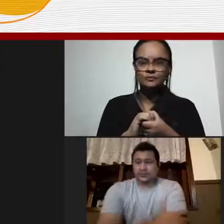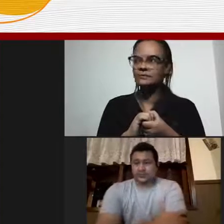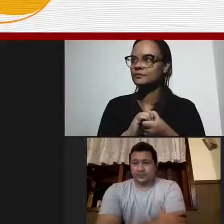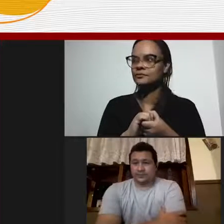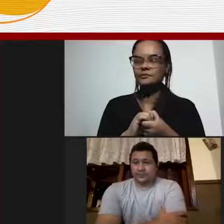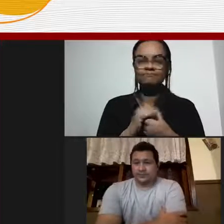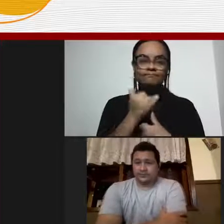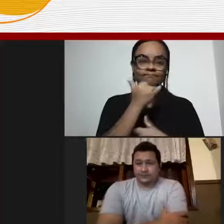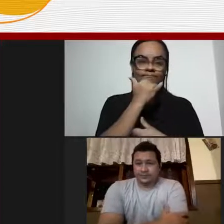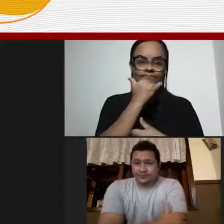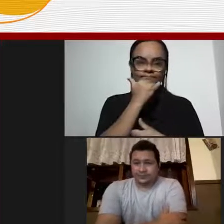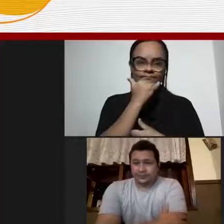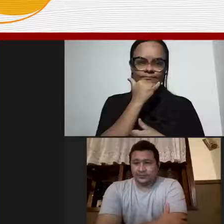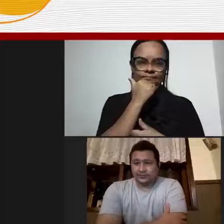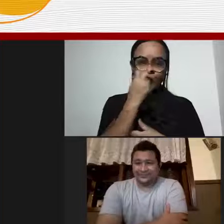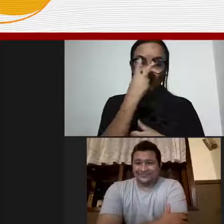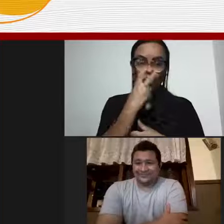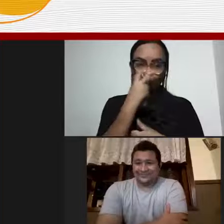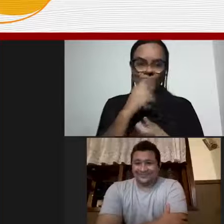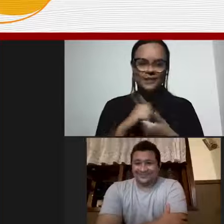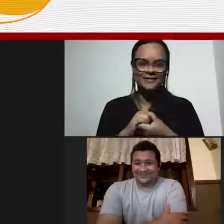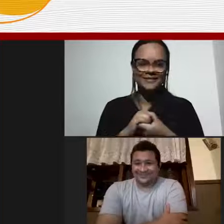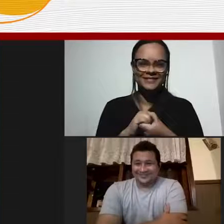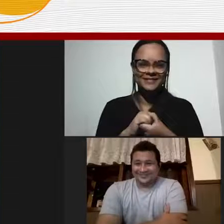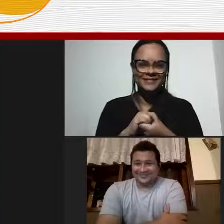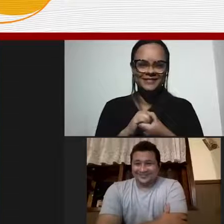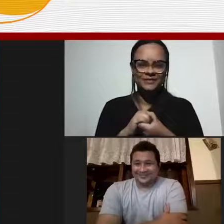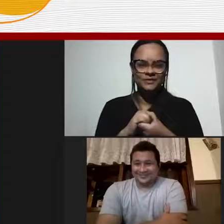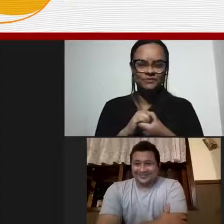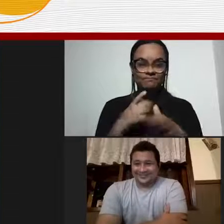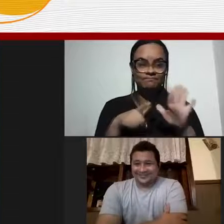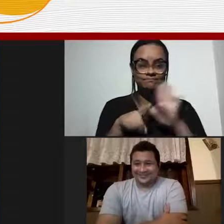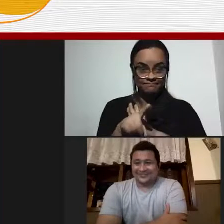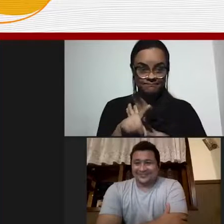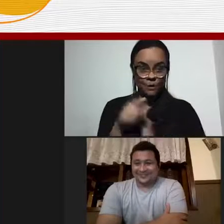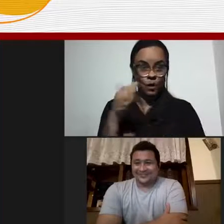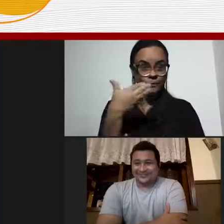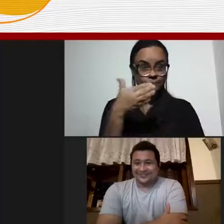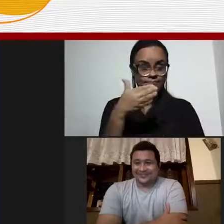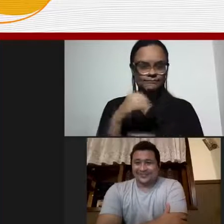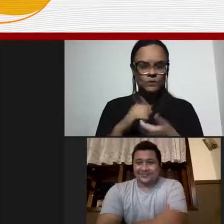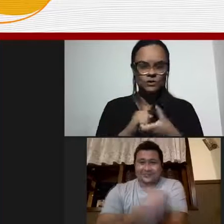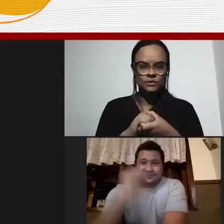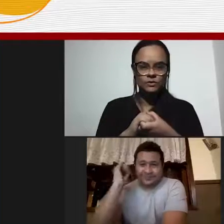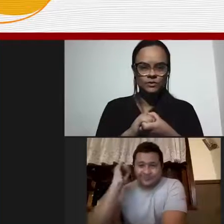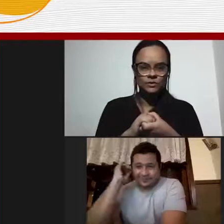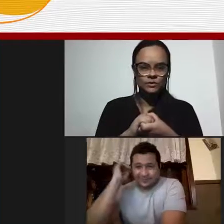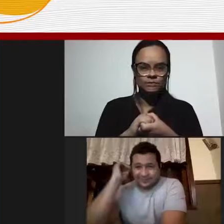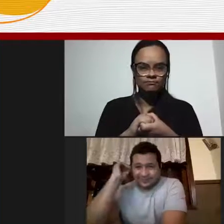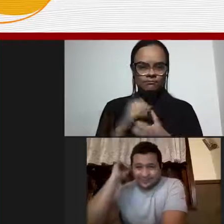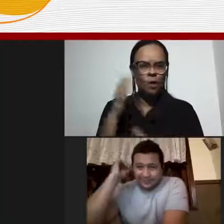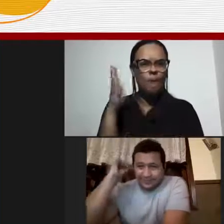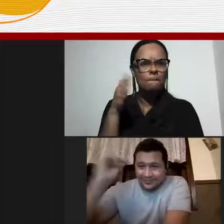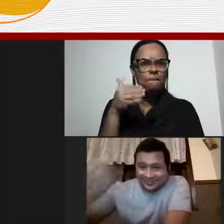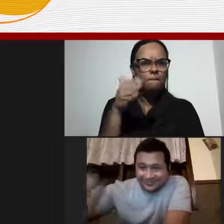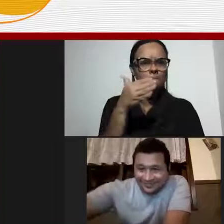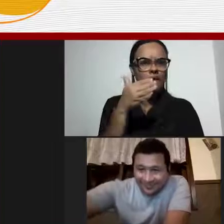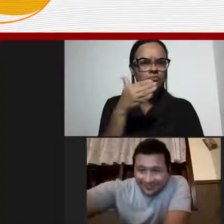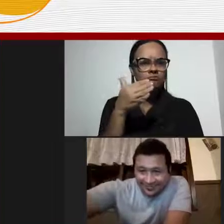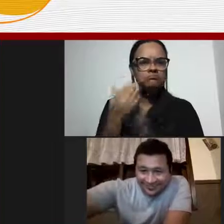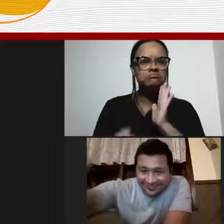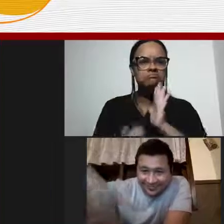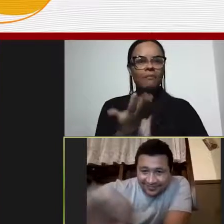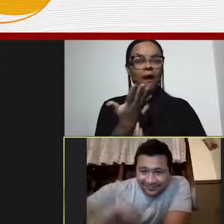Desculpa. Estou cego também. Minha pergunta primeiro vai para o Clodoaldo Silva. Clodoaldo Silva, diz que o tubarão já nasce